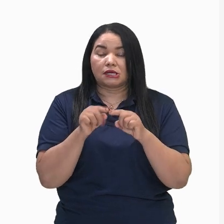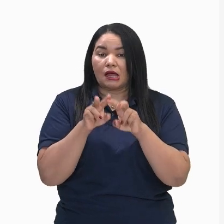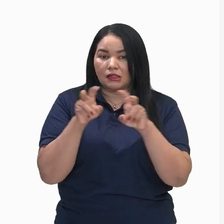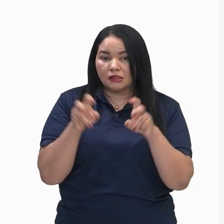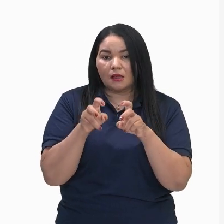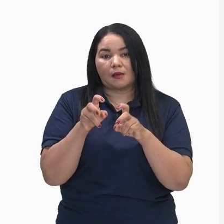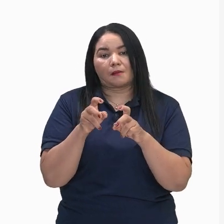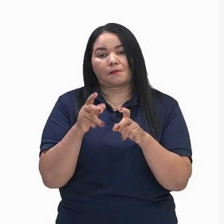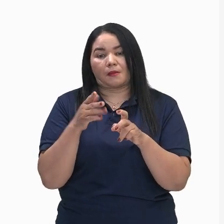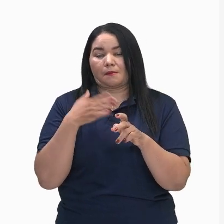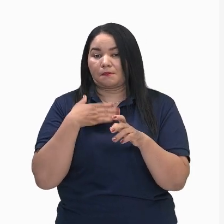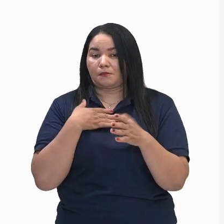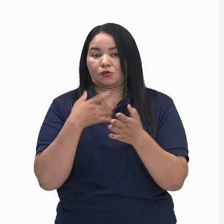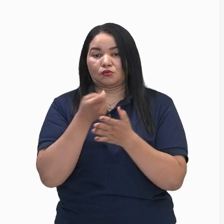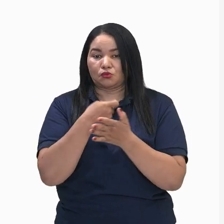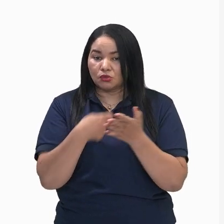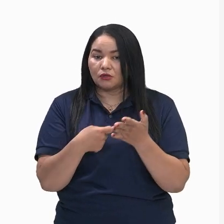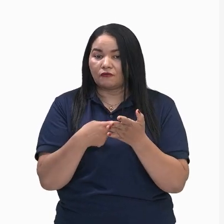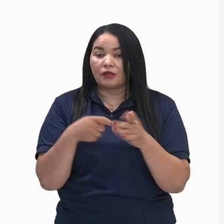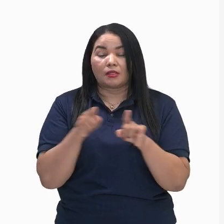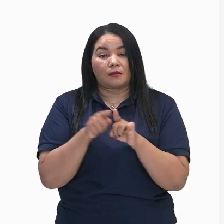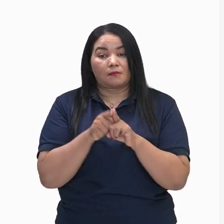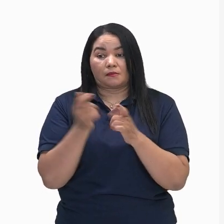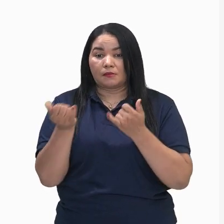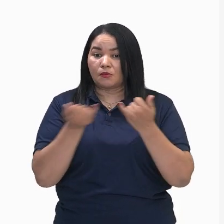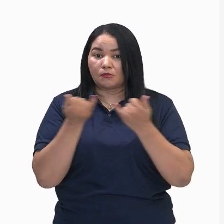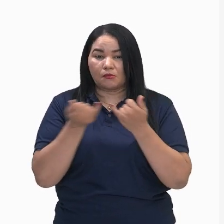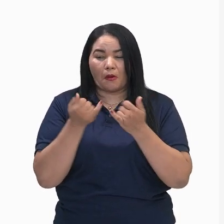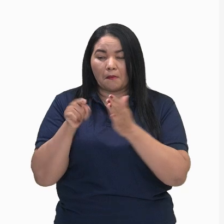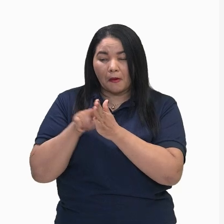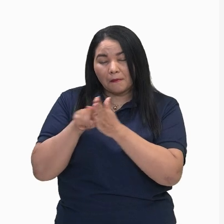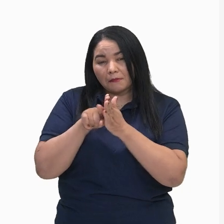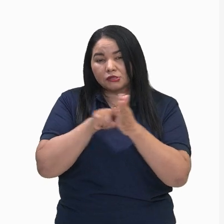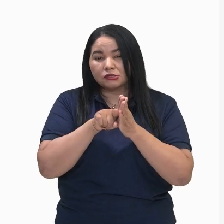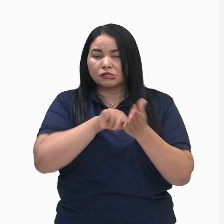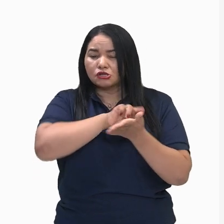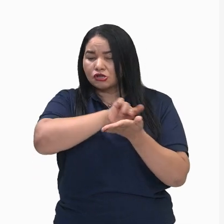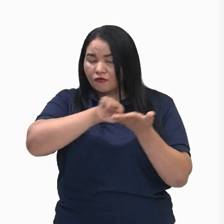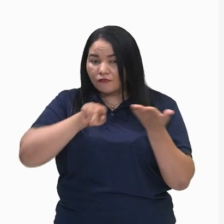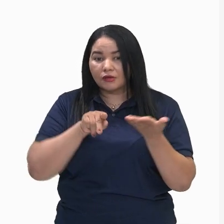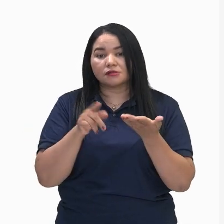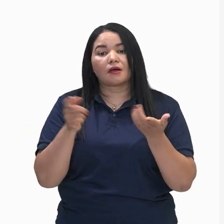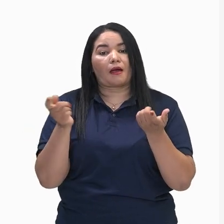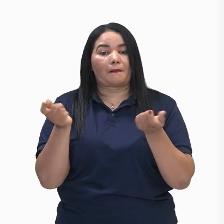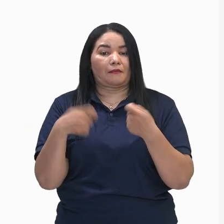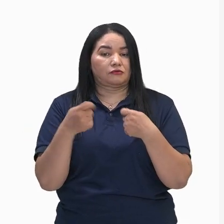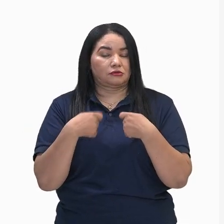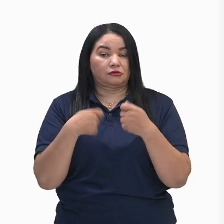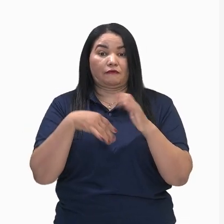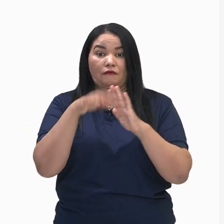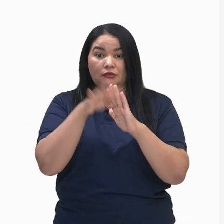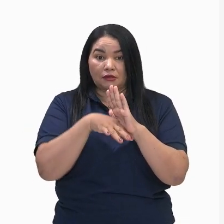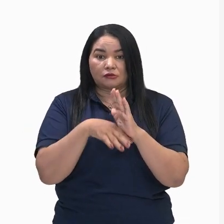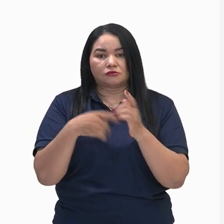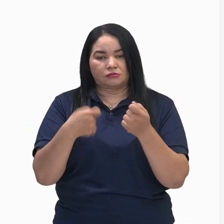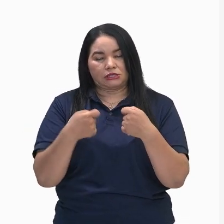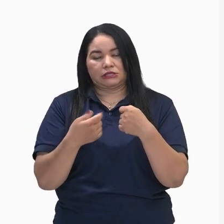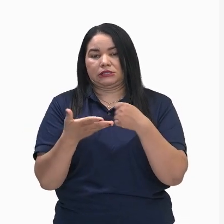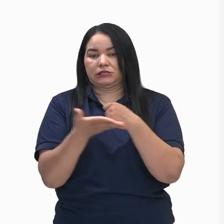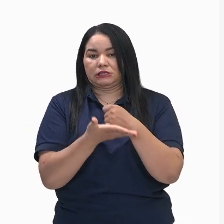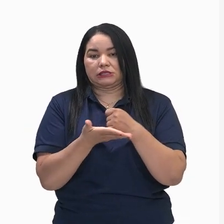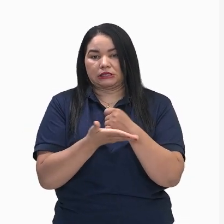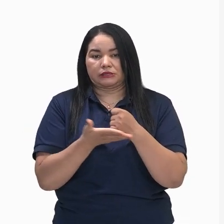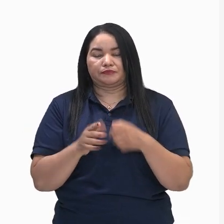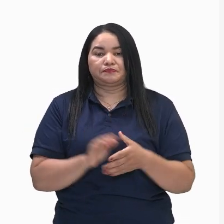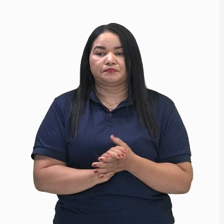dados, né, de pesquisas. Então, esse texto tem que estar fundamentado. A